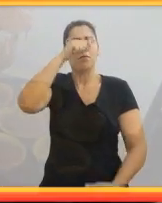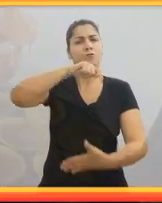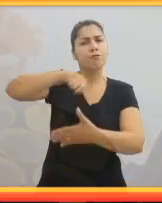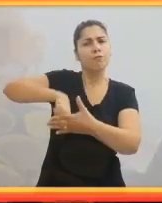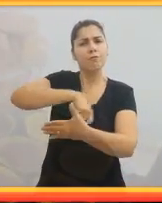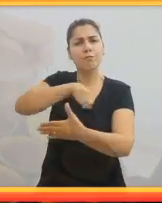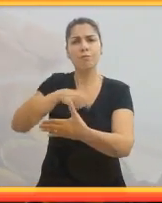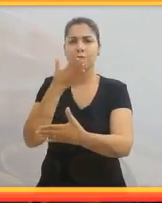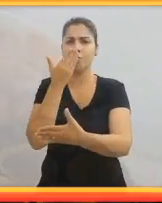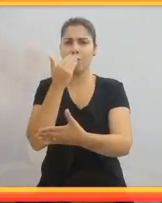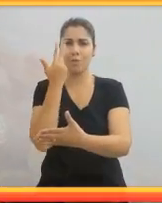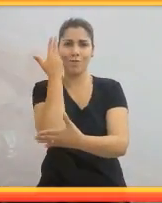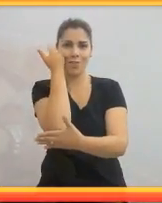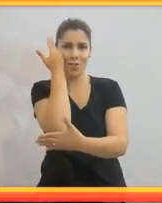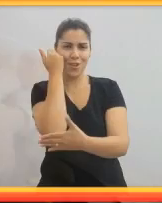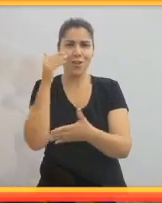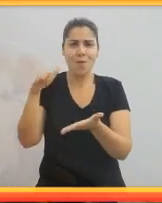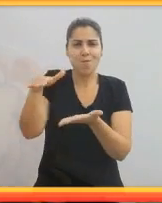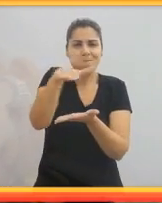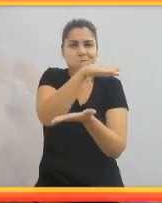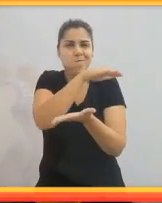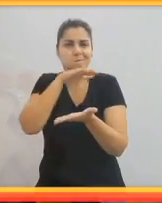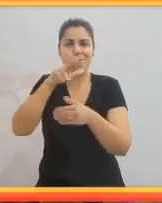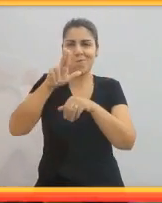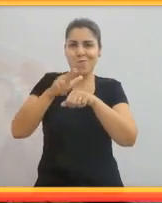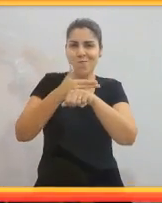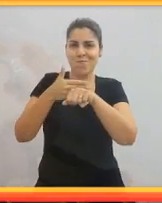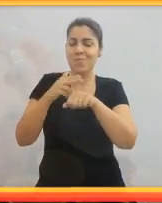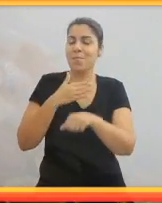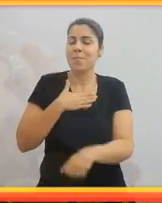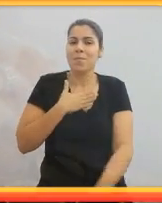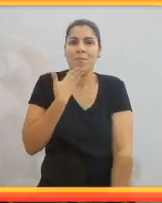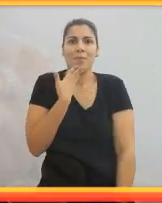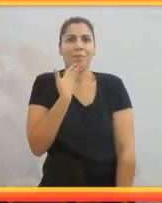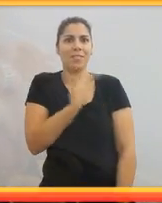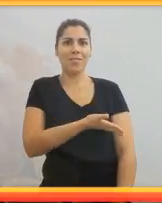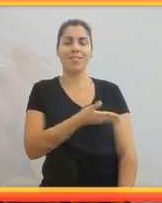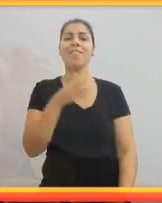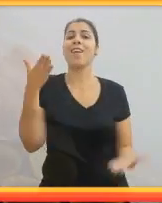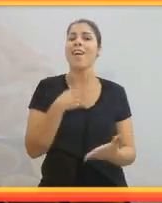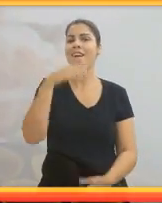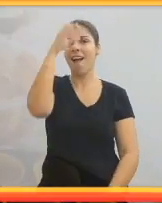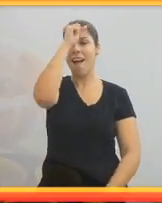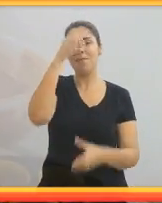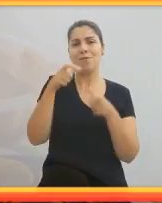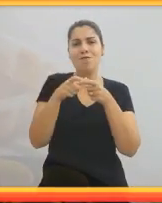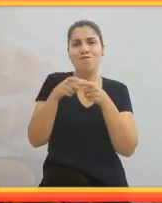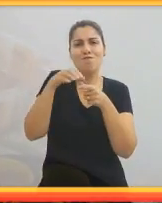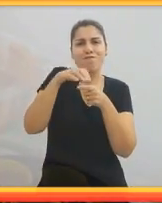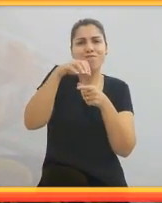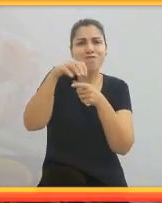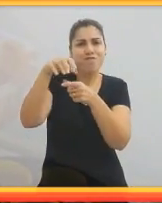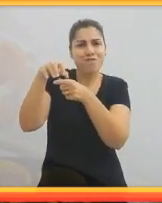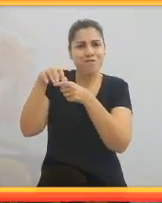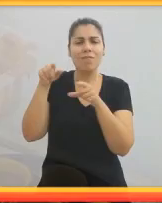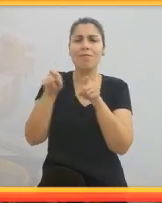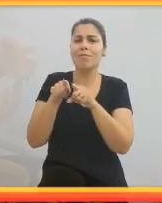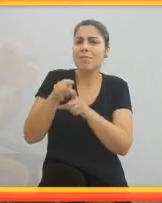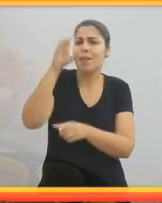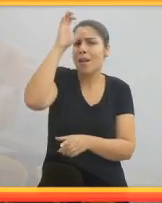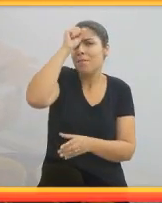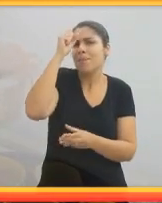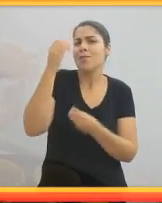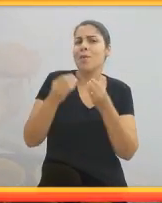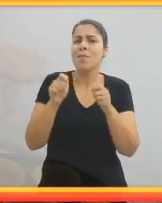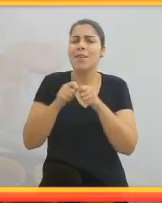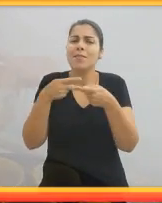culinária. Aprendi a fazer bolo de cenoura com cobertura de chocolate, meu favorito. Hoje aprendi os cupcakes, também